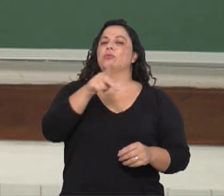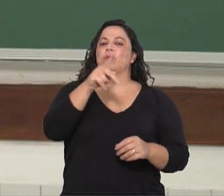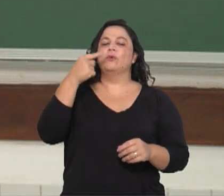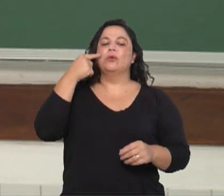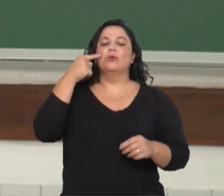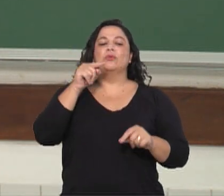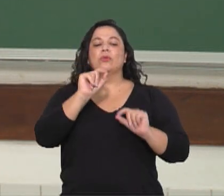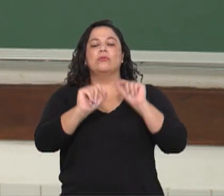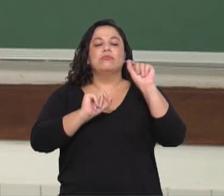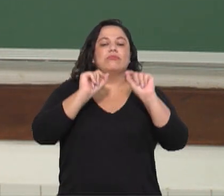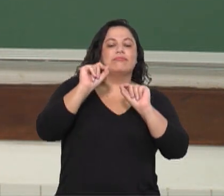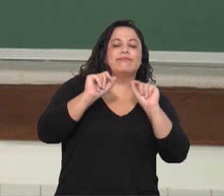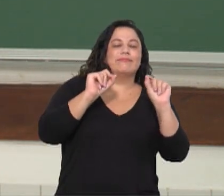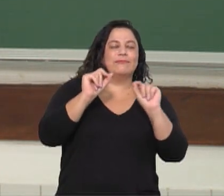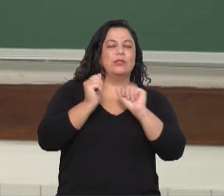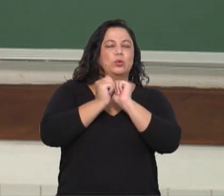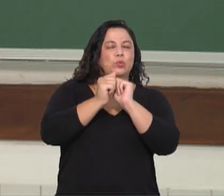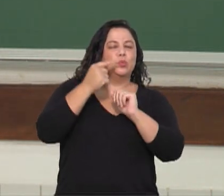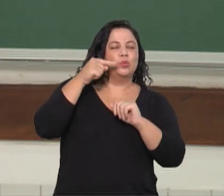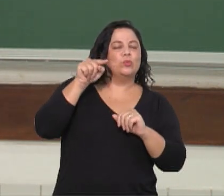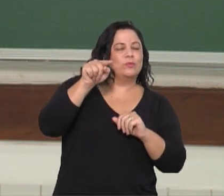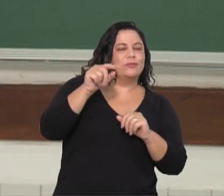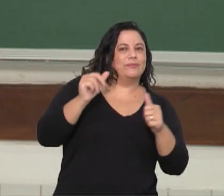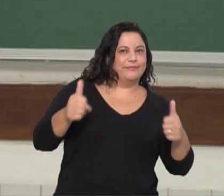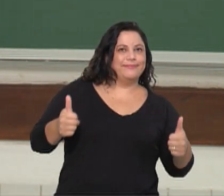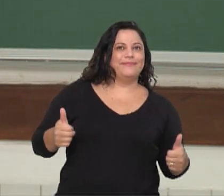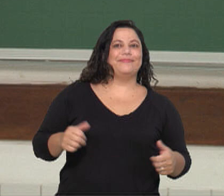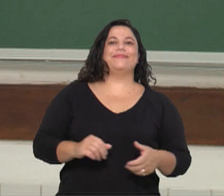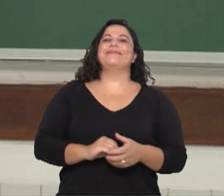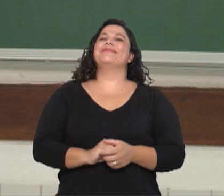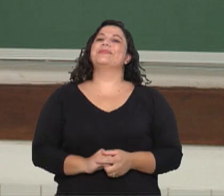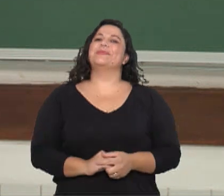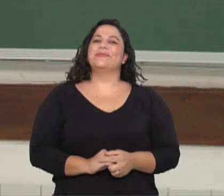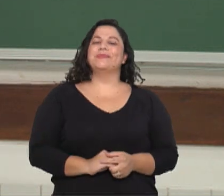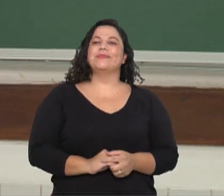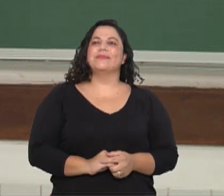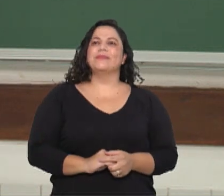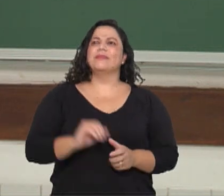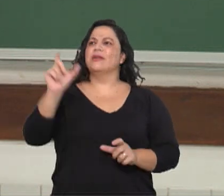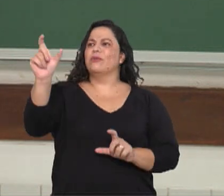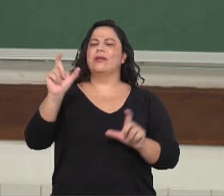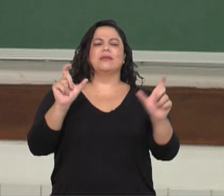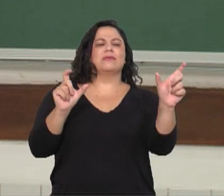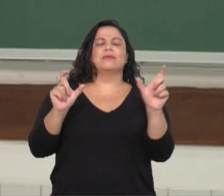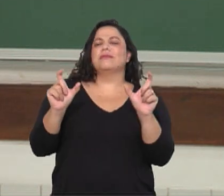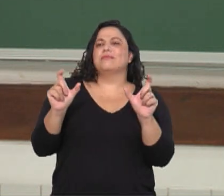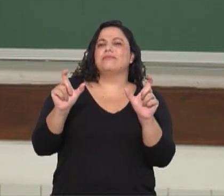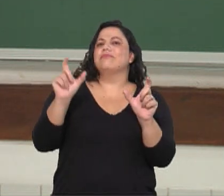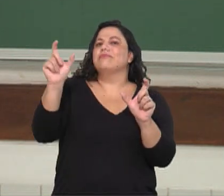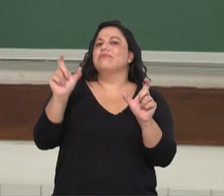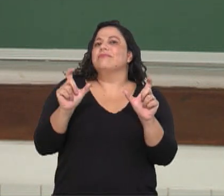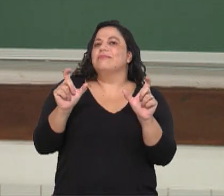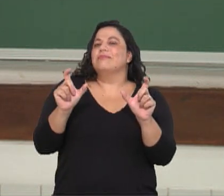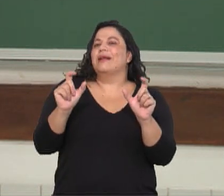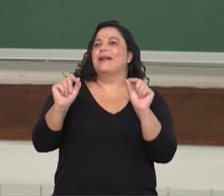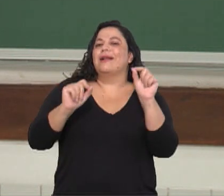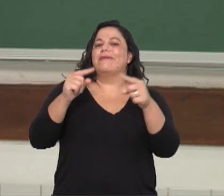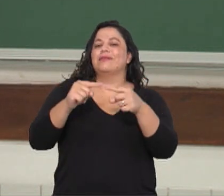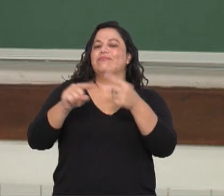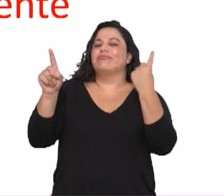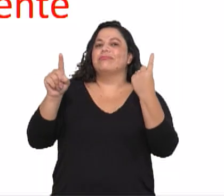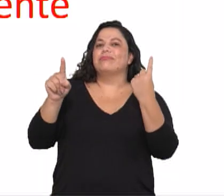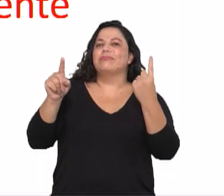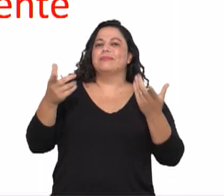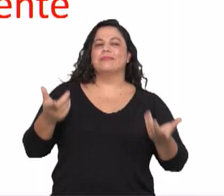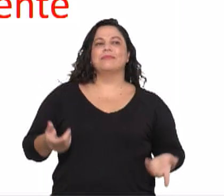seu desempenho nas aulas, ok? Vamos ver então quais são as palavras que nós temos